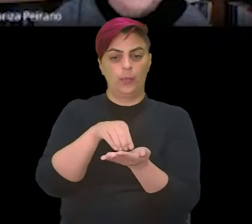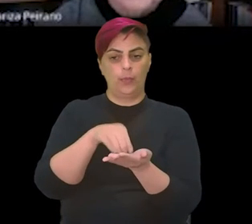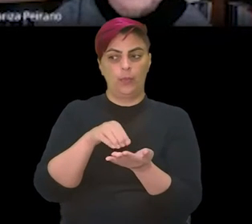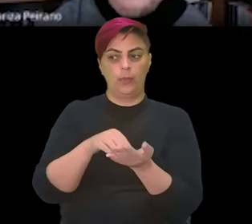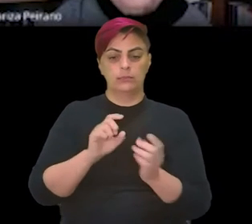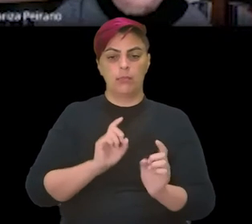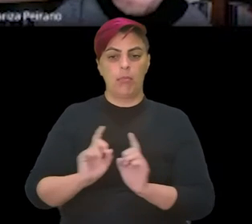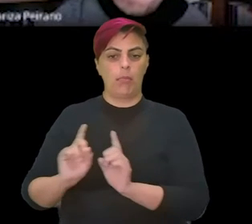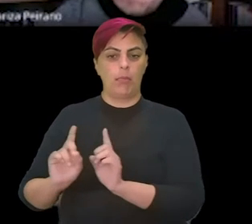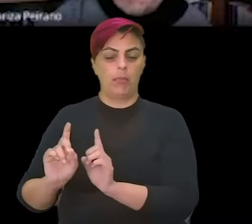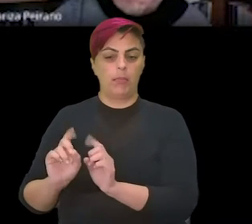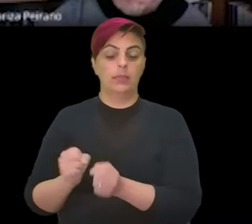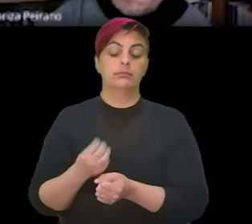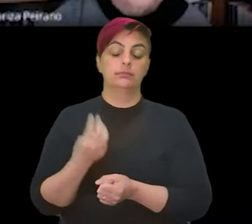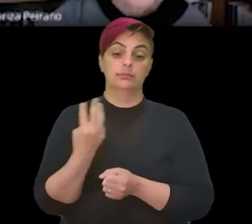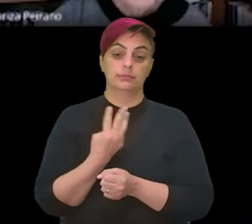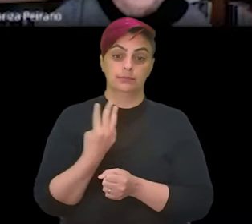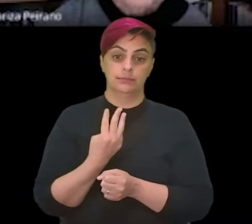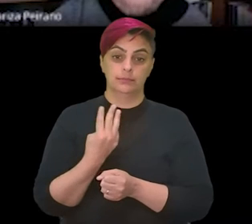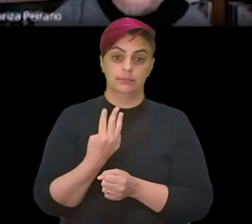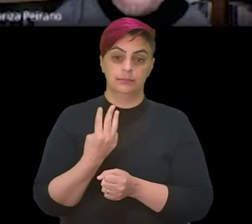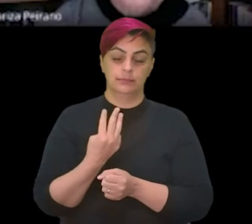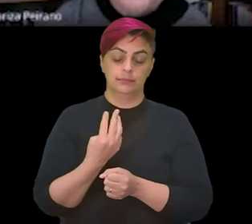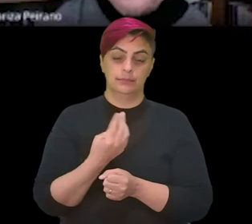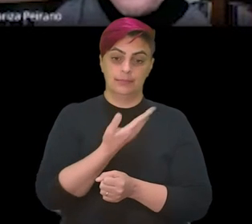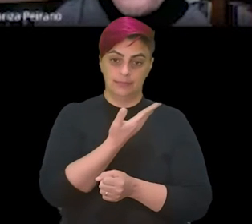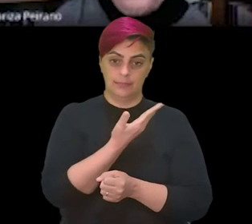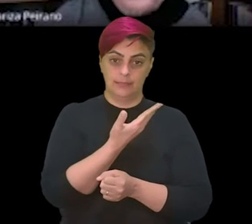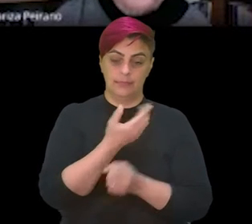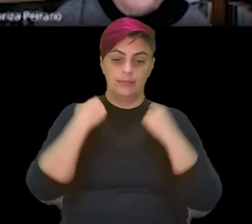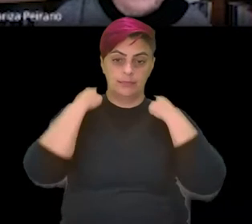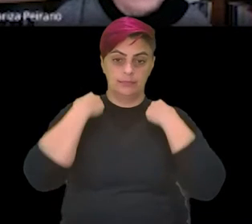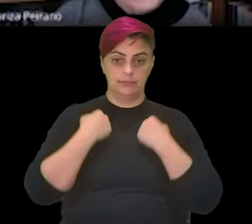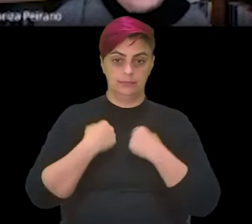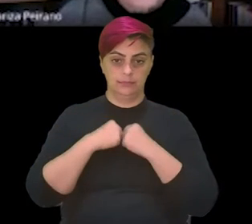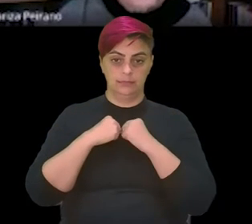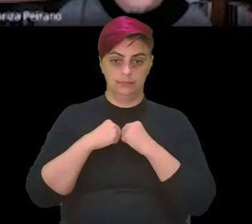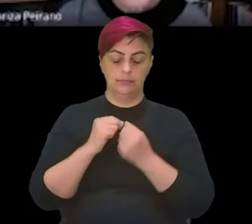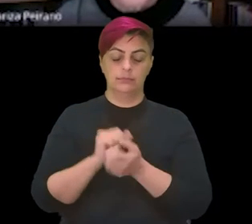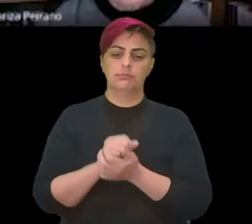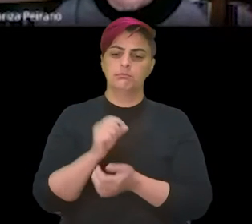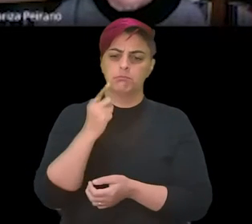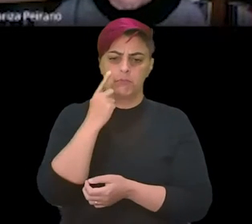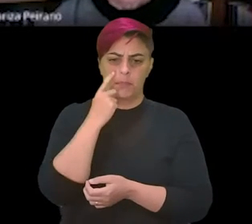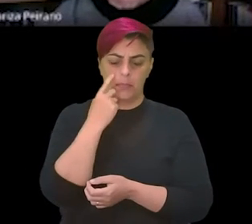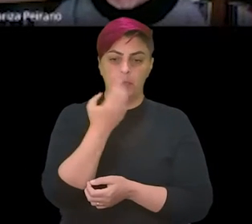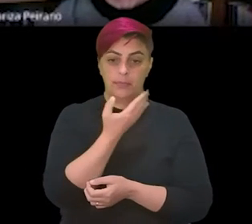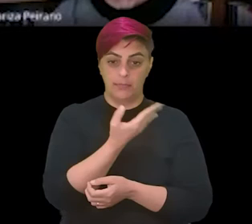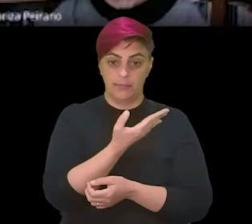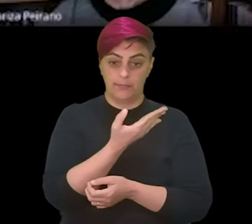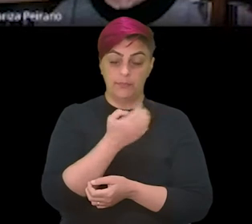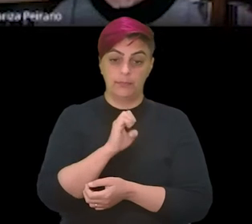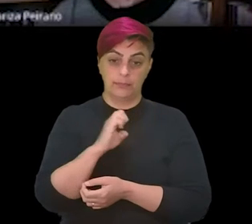a terceira, eles estão oferecendo um sulava, isto é, um colar. Se vocês notarem bem,